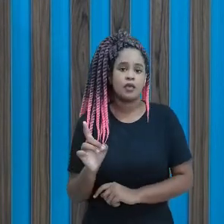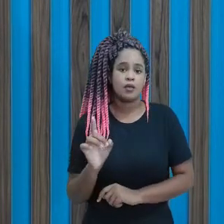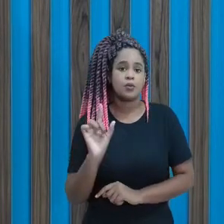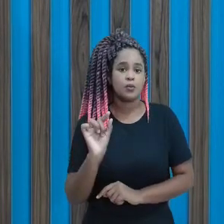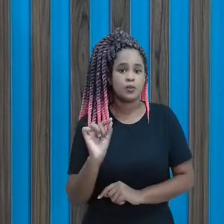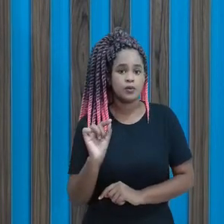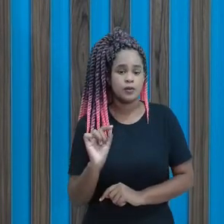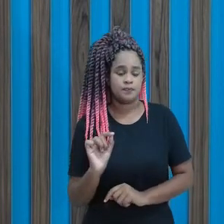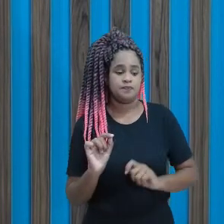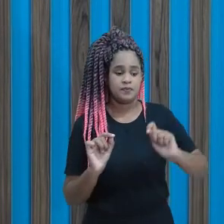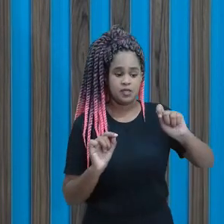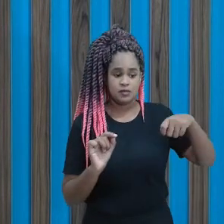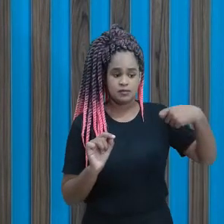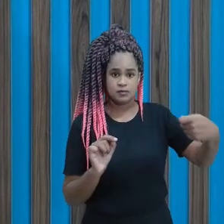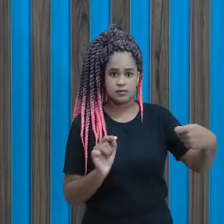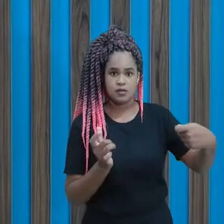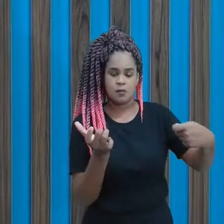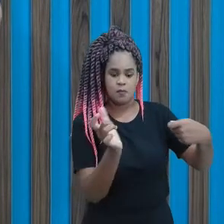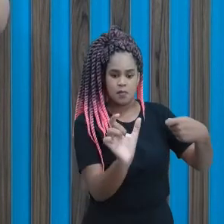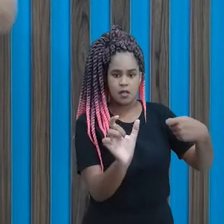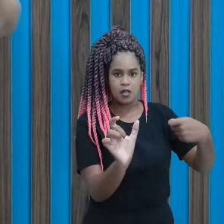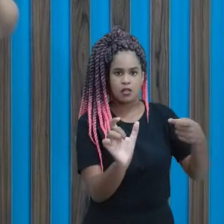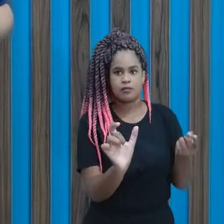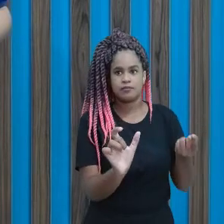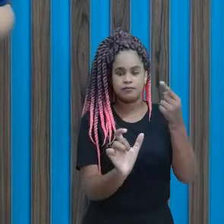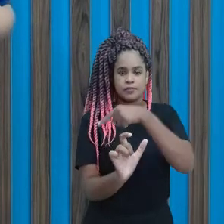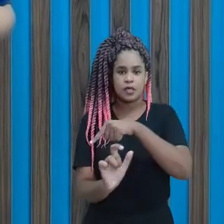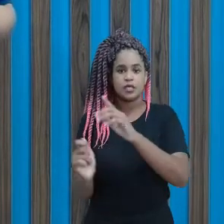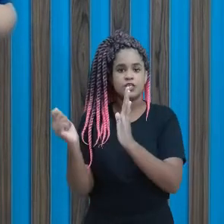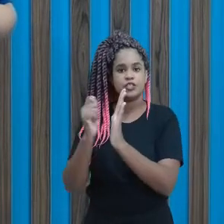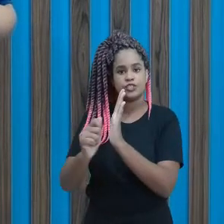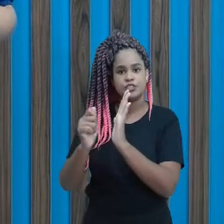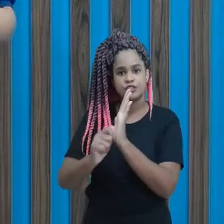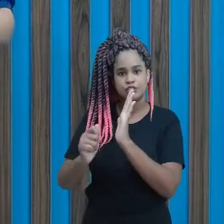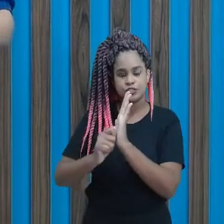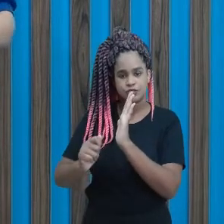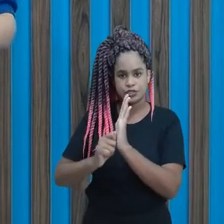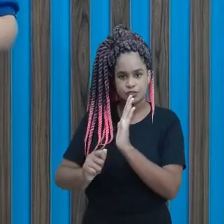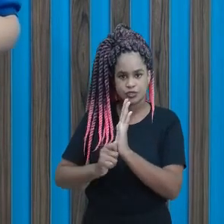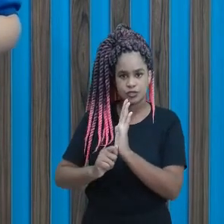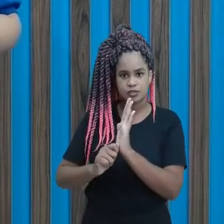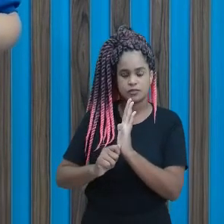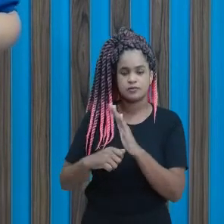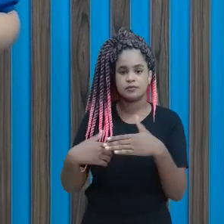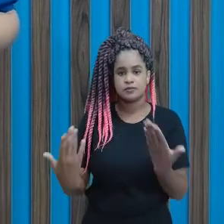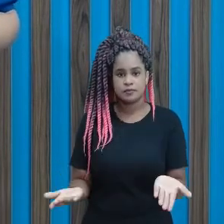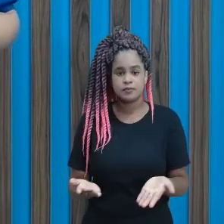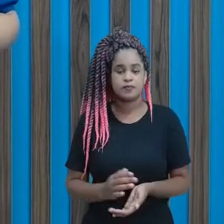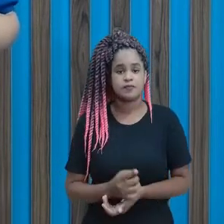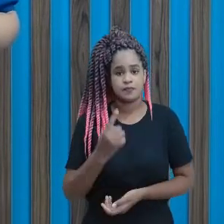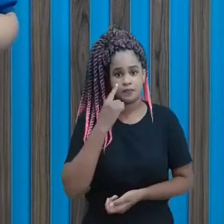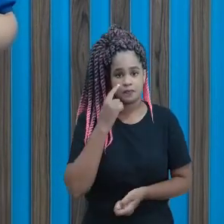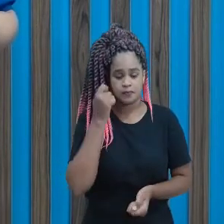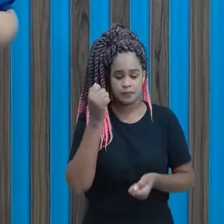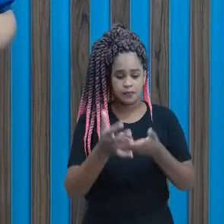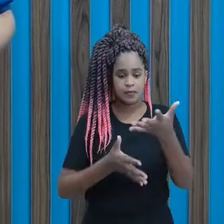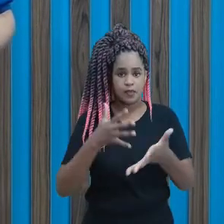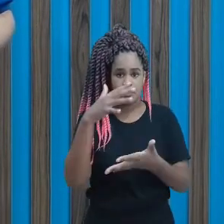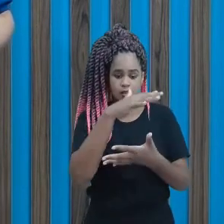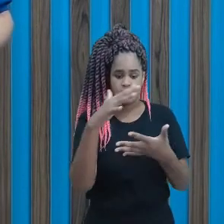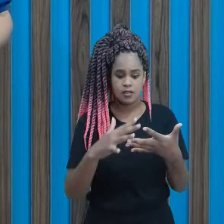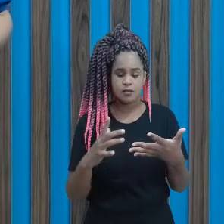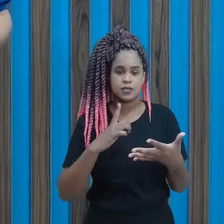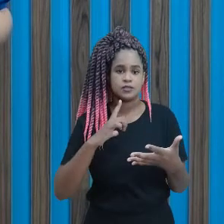sinal daquela palavra com a escrita. Então, tudo em libras tem um